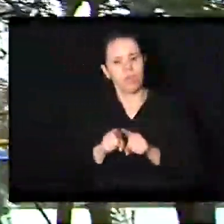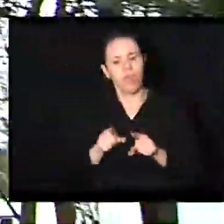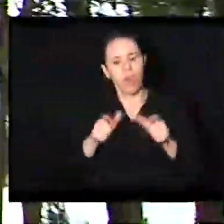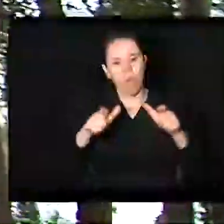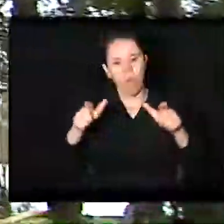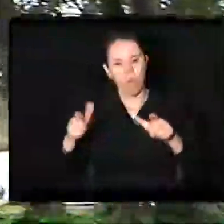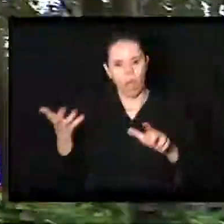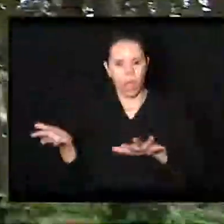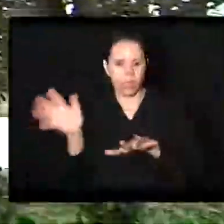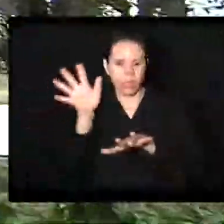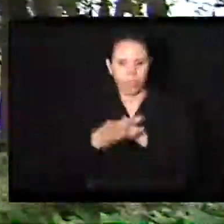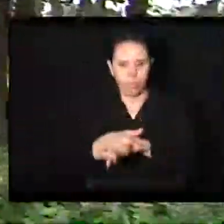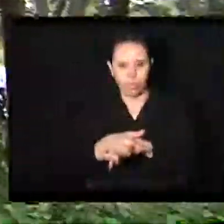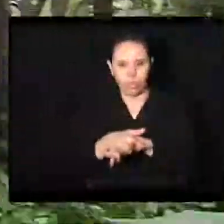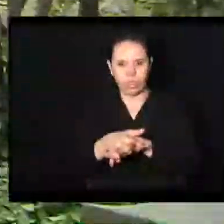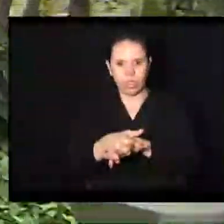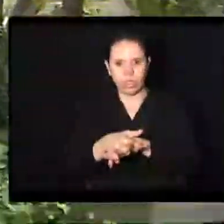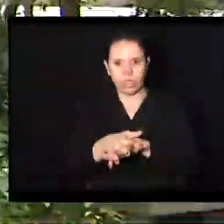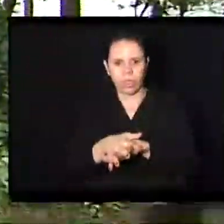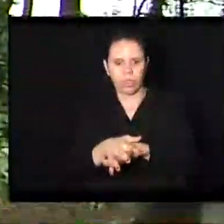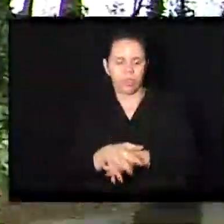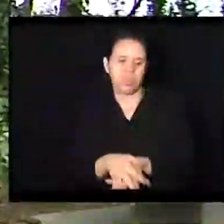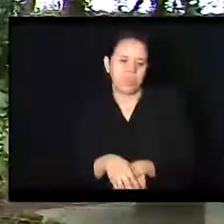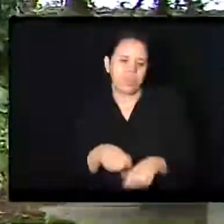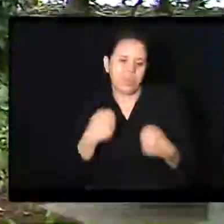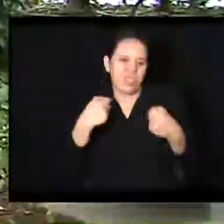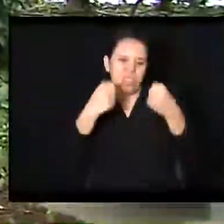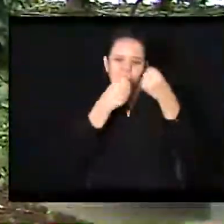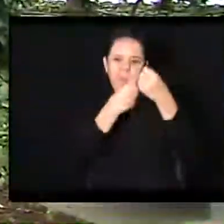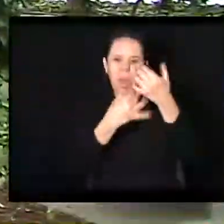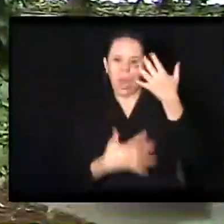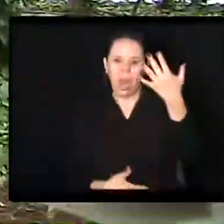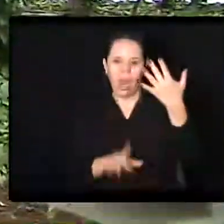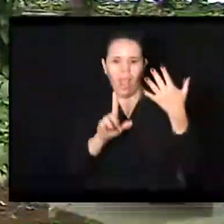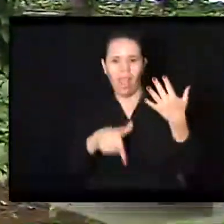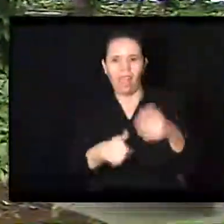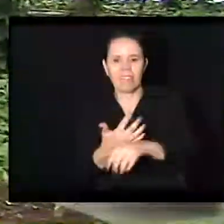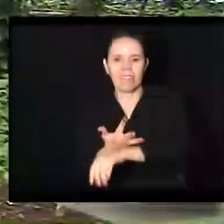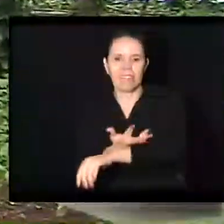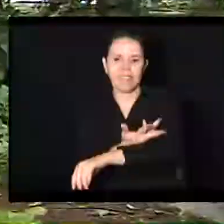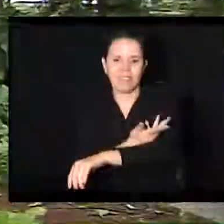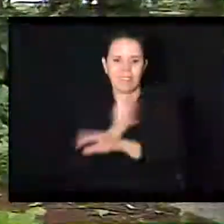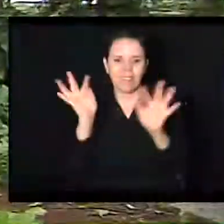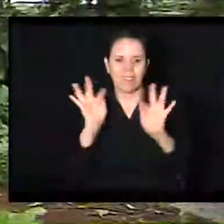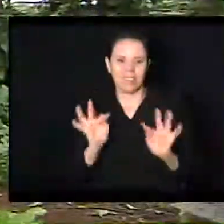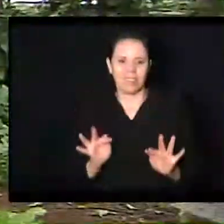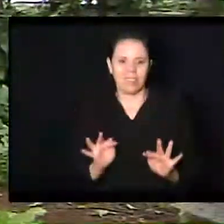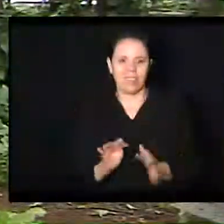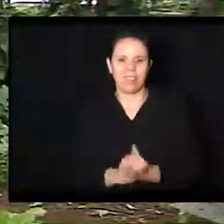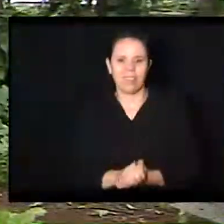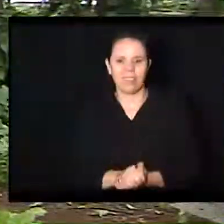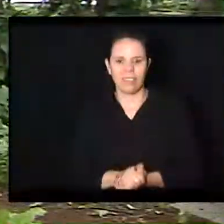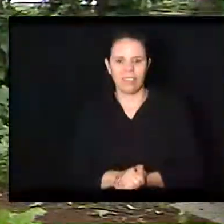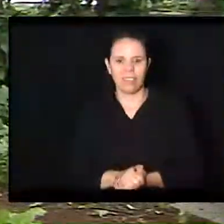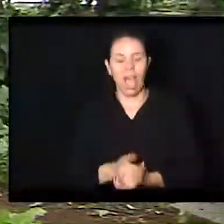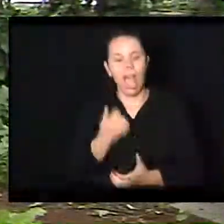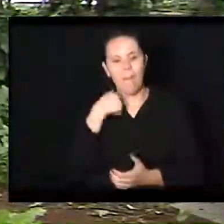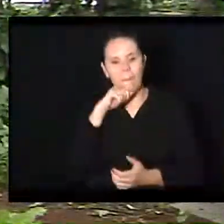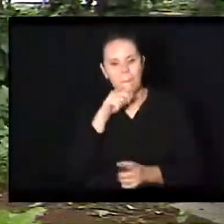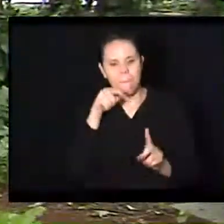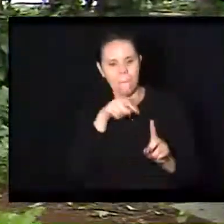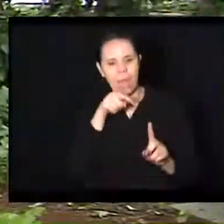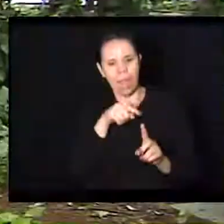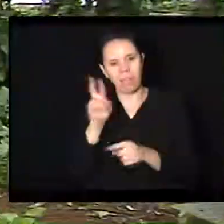não precisa ficar dizendo muito, mas é emocionante até a fala da mãe que representa